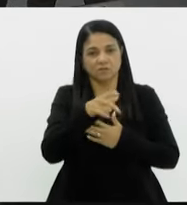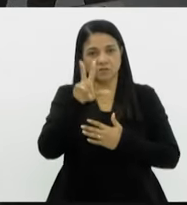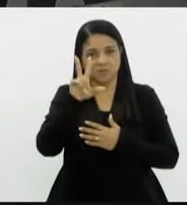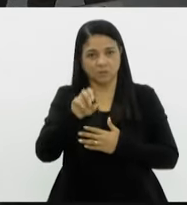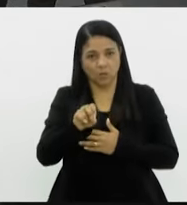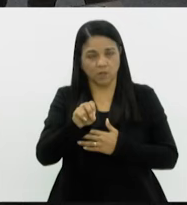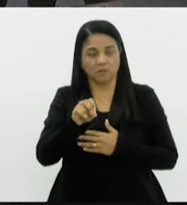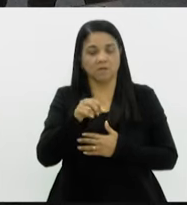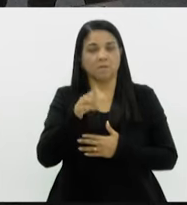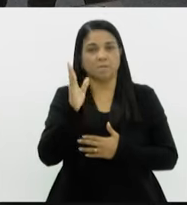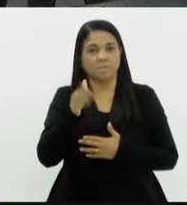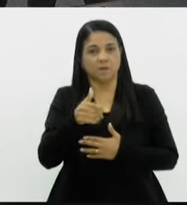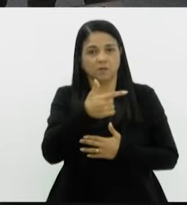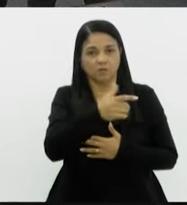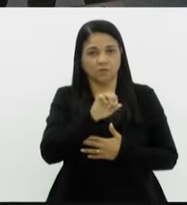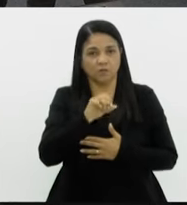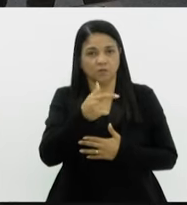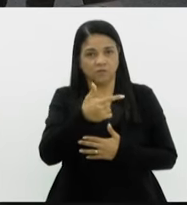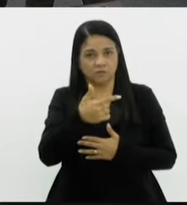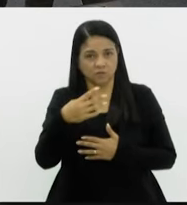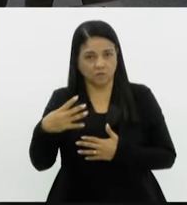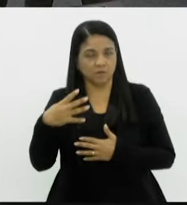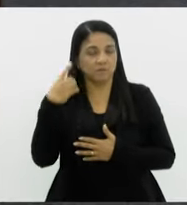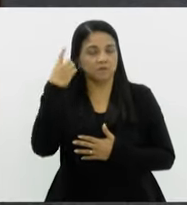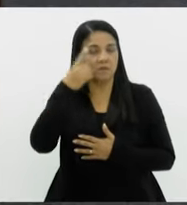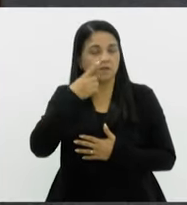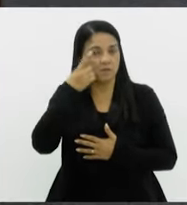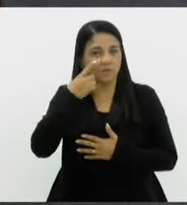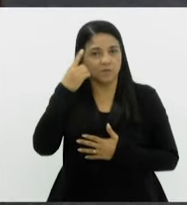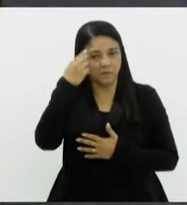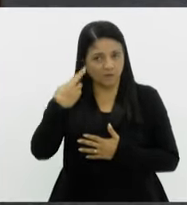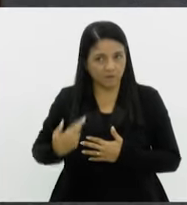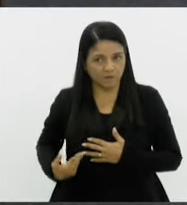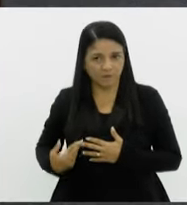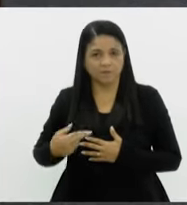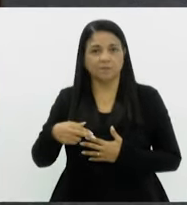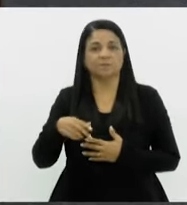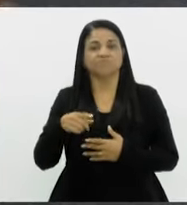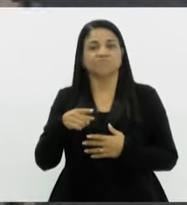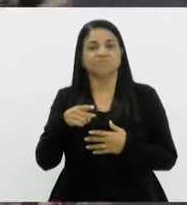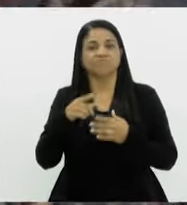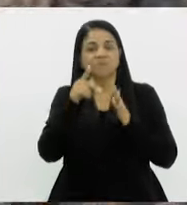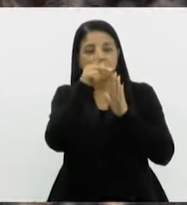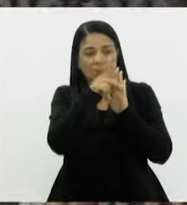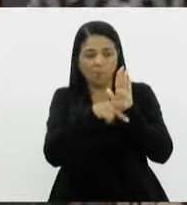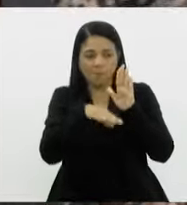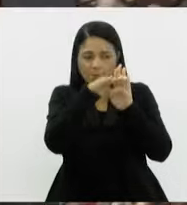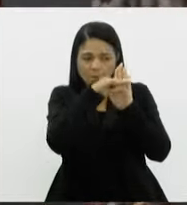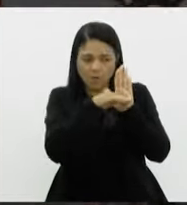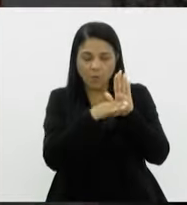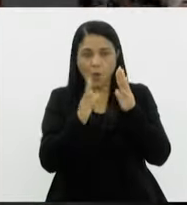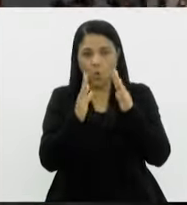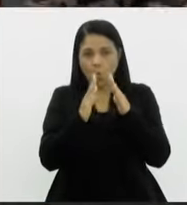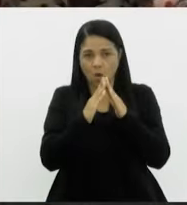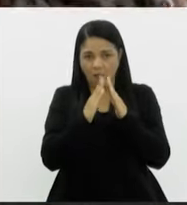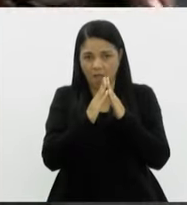250/2024, da deputada Renata Souza, que institui um programa Um Lar para Mim,